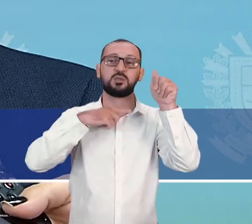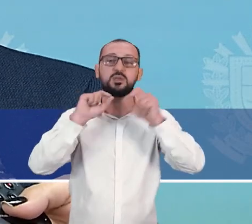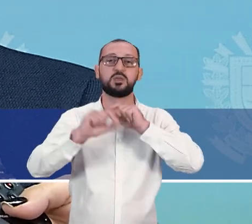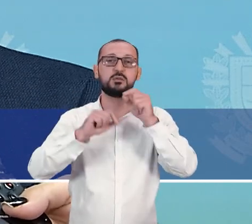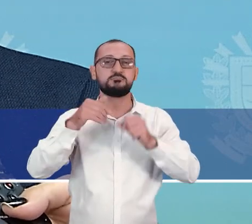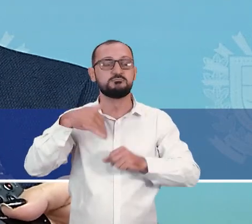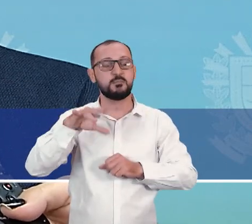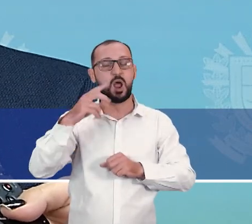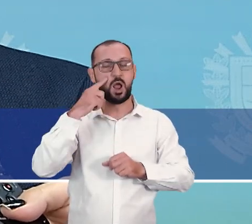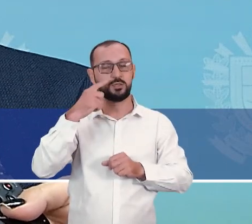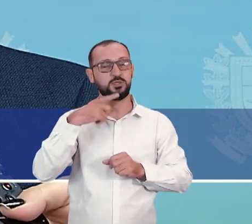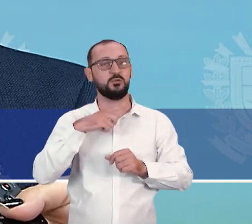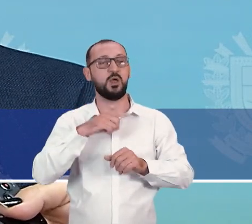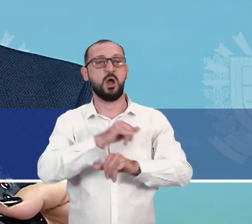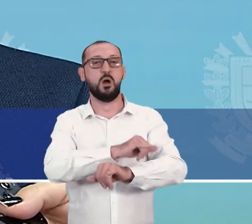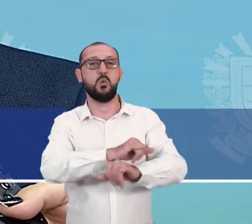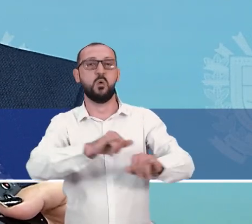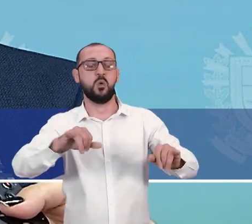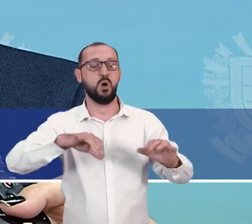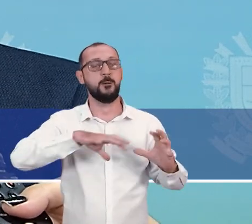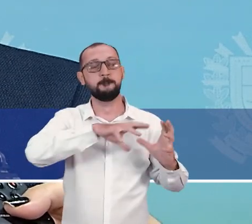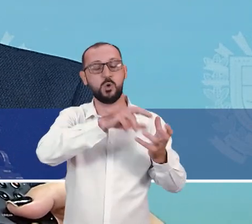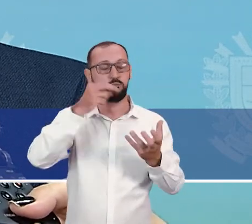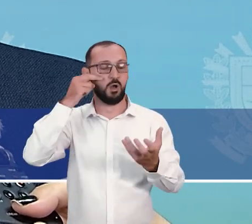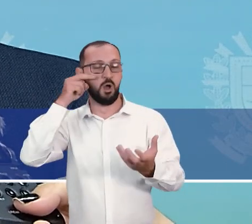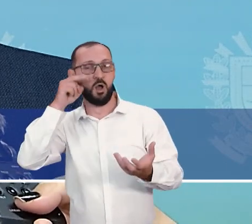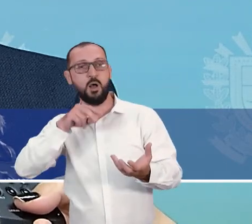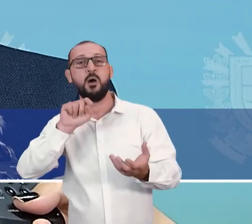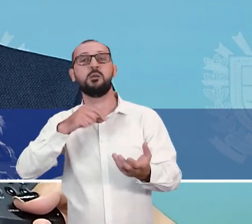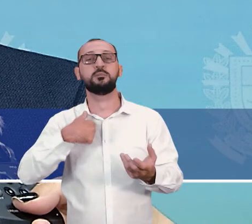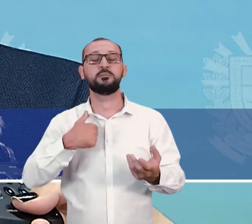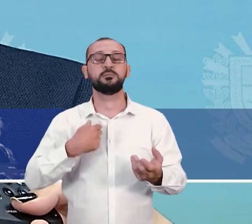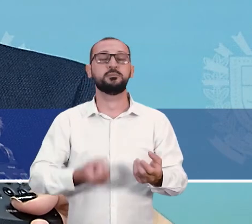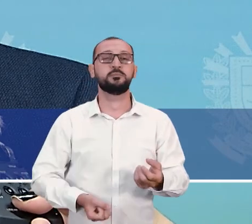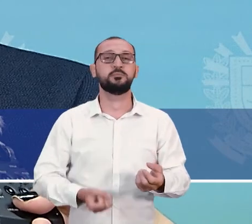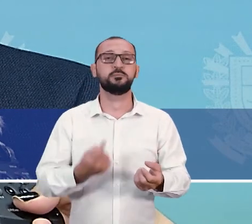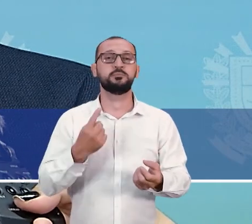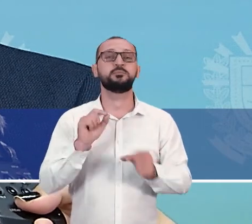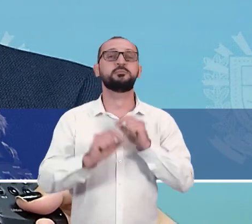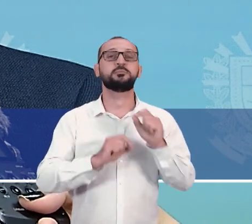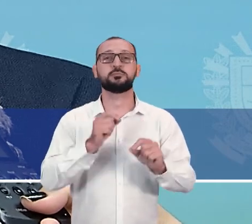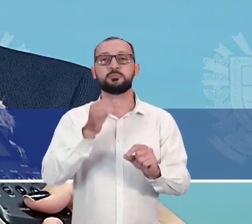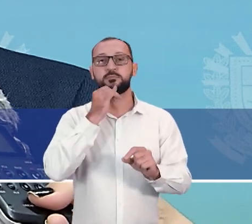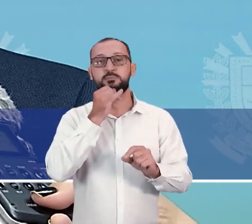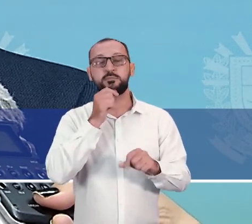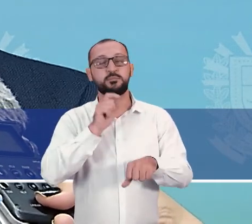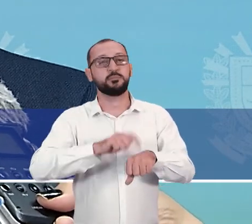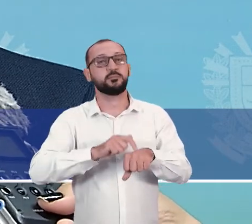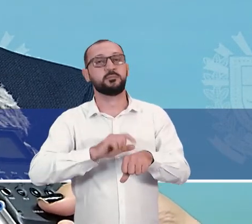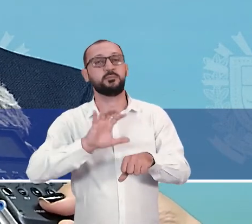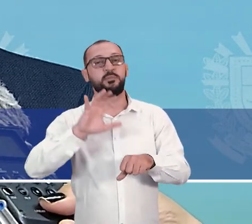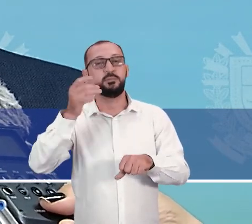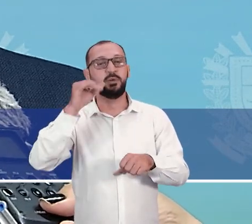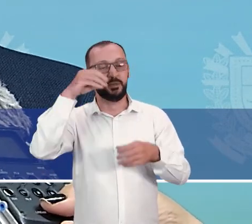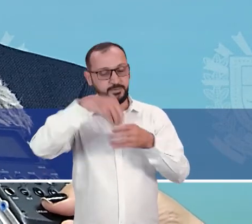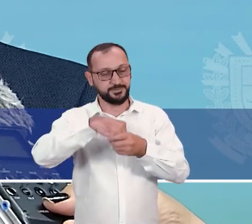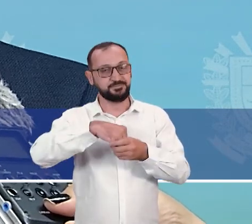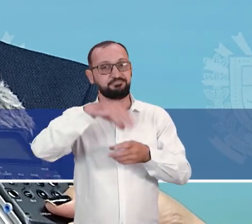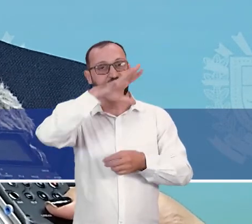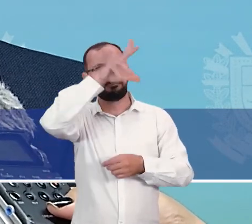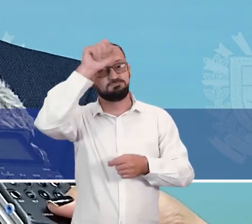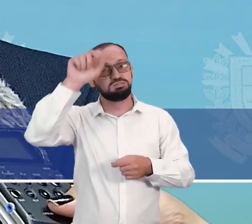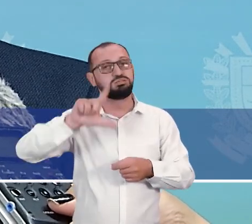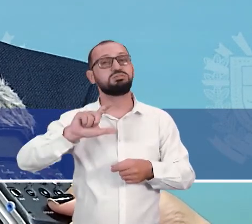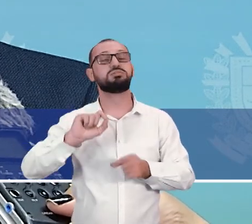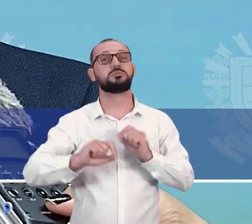que mais repercutiu, inclusive em nível mundial. Mas o que me chamou a atenção mesmo foram os fatos ocorridos no nosso